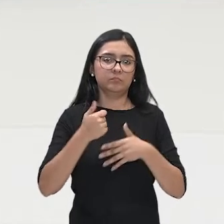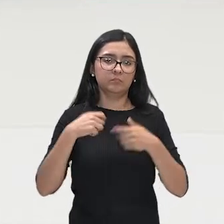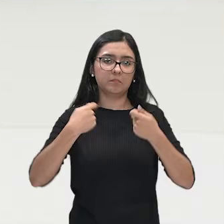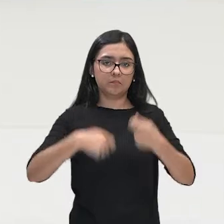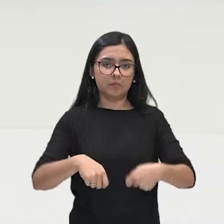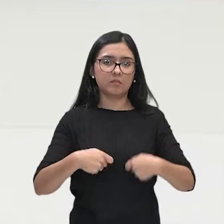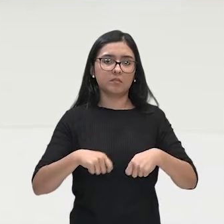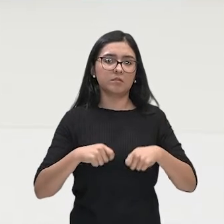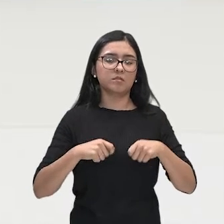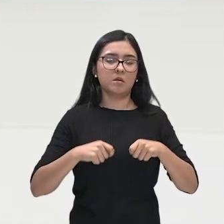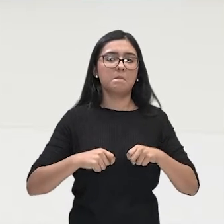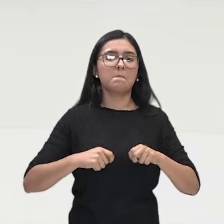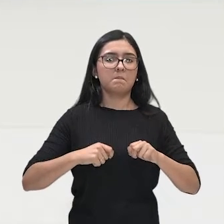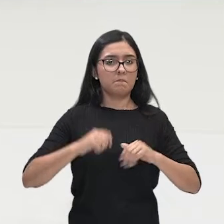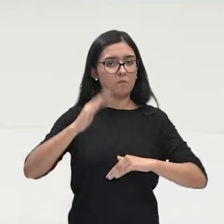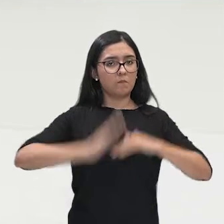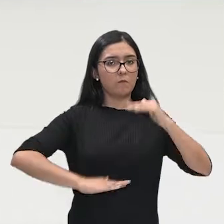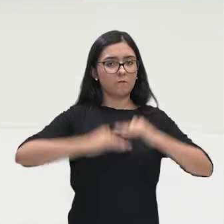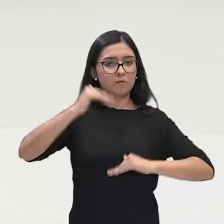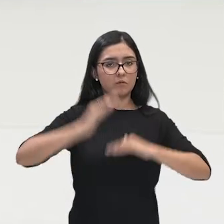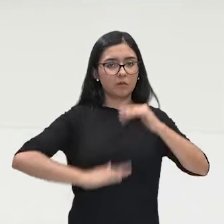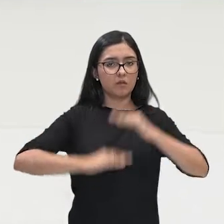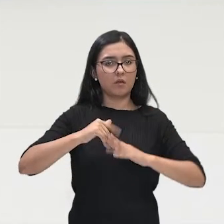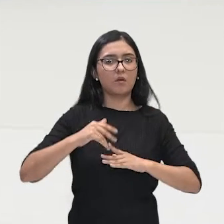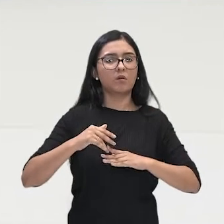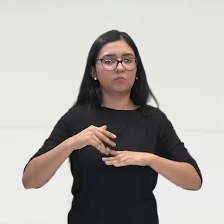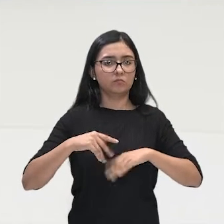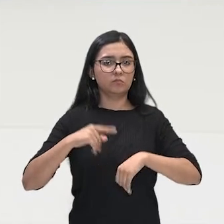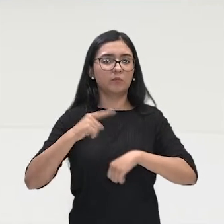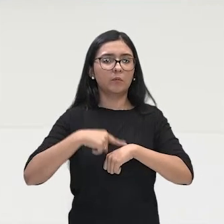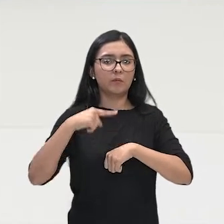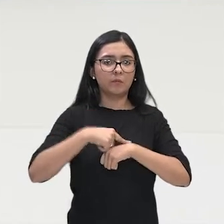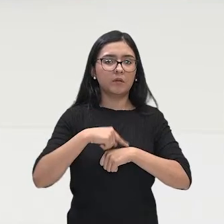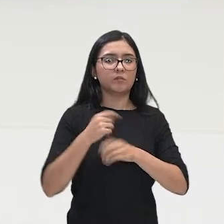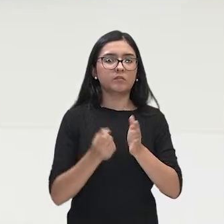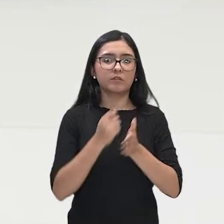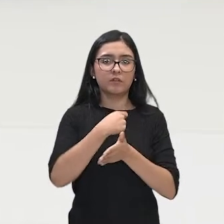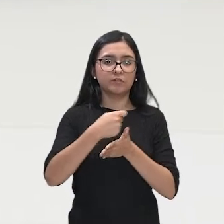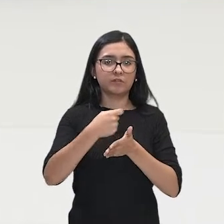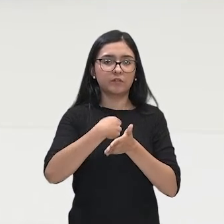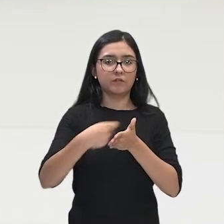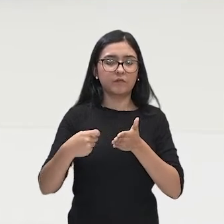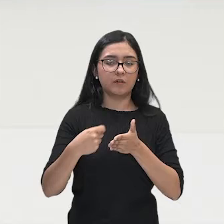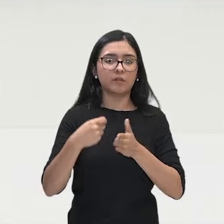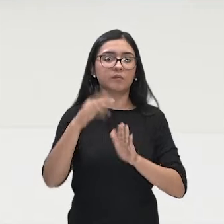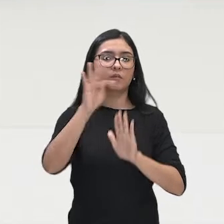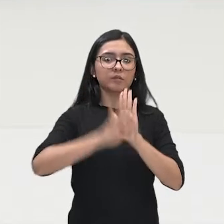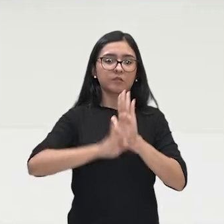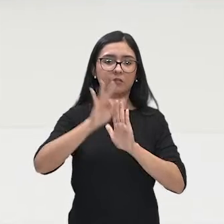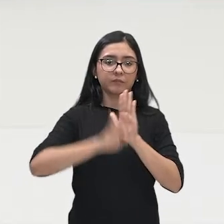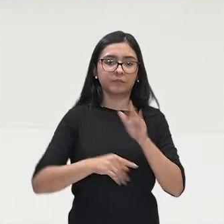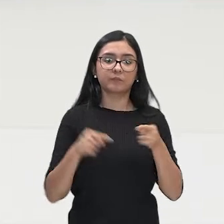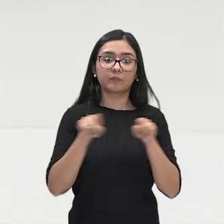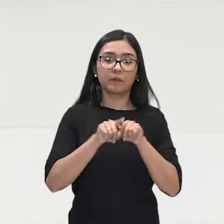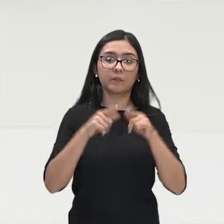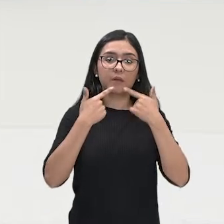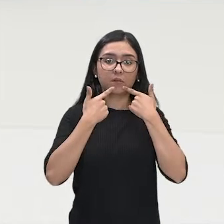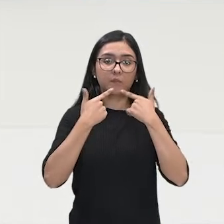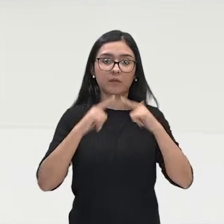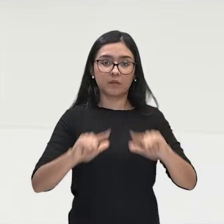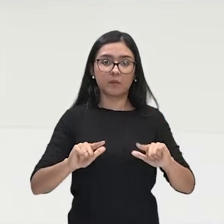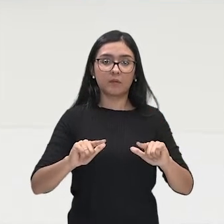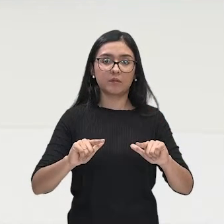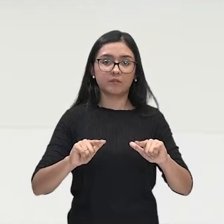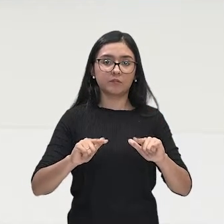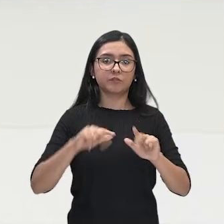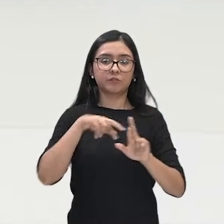ser profissional a escrever seu texto jornalístico. Linguagem referencial. As